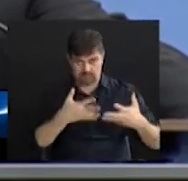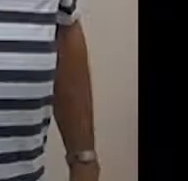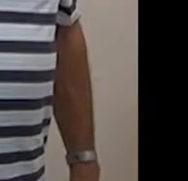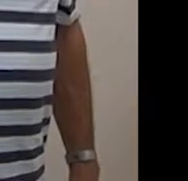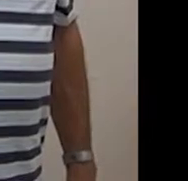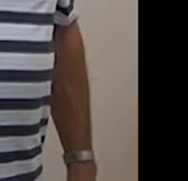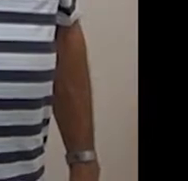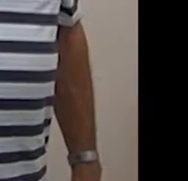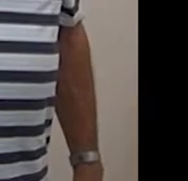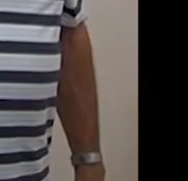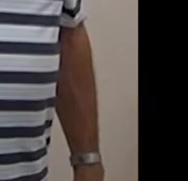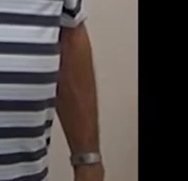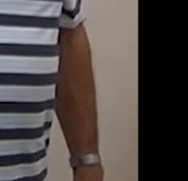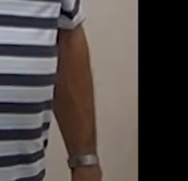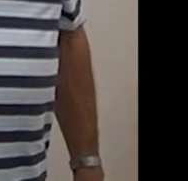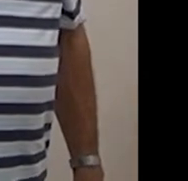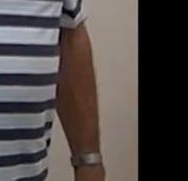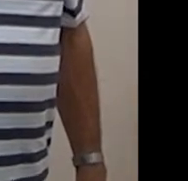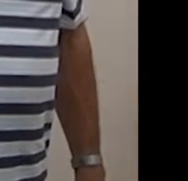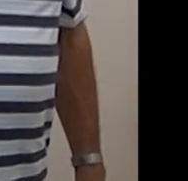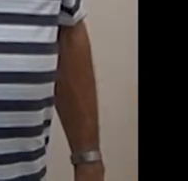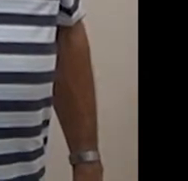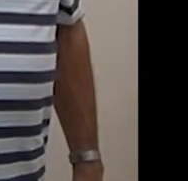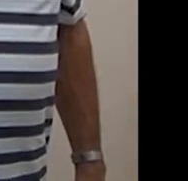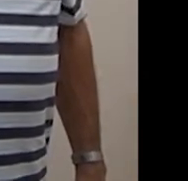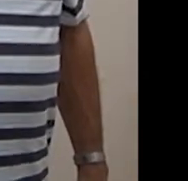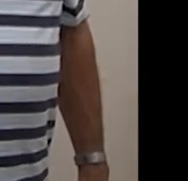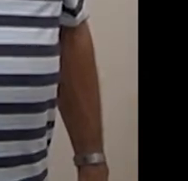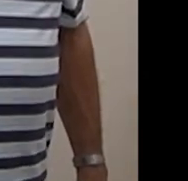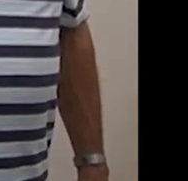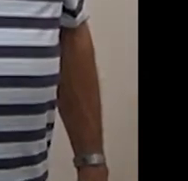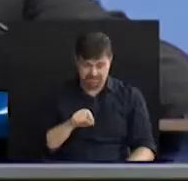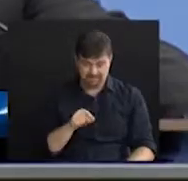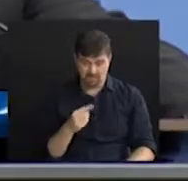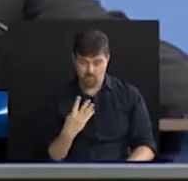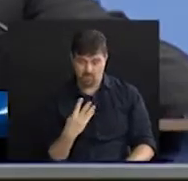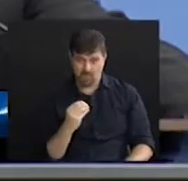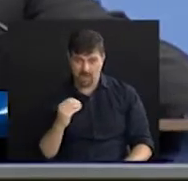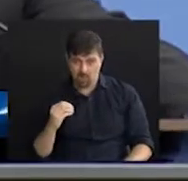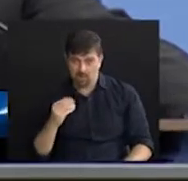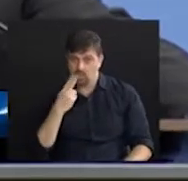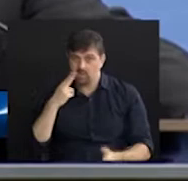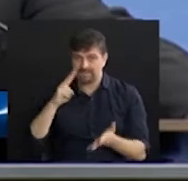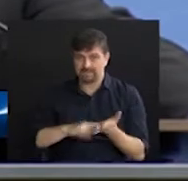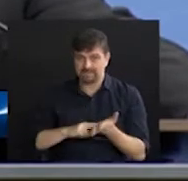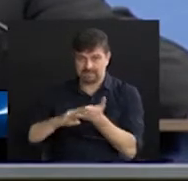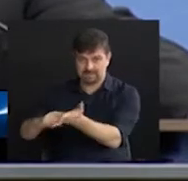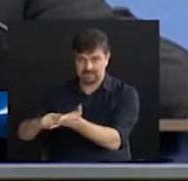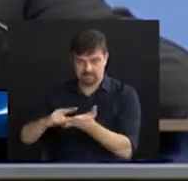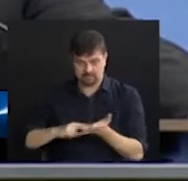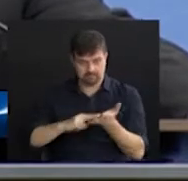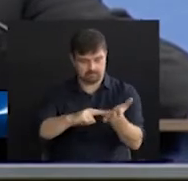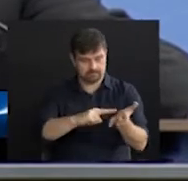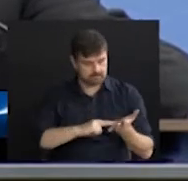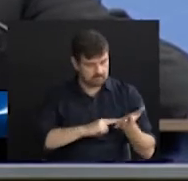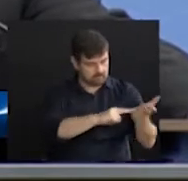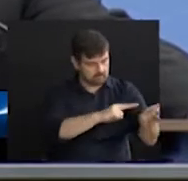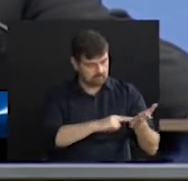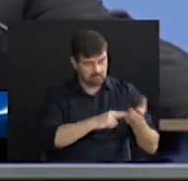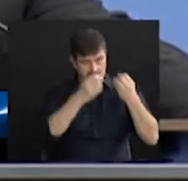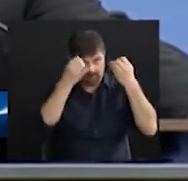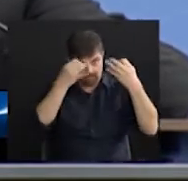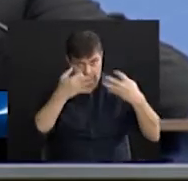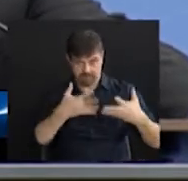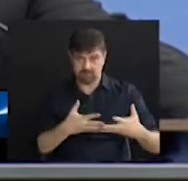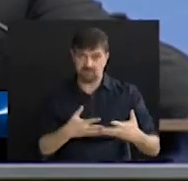né? A principal repercussão foi em relação à terceirização na saúde. Segundo o vereador, 40% dos atendimentos